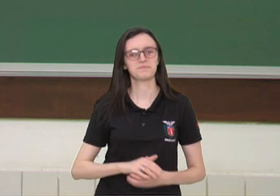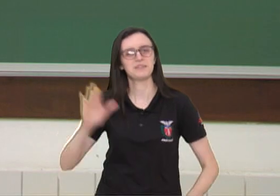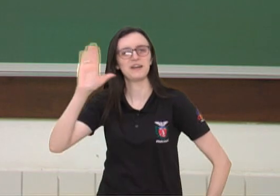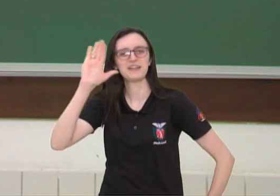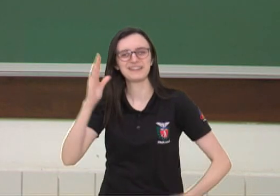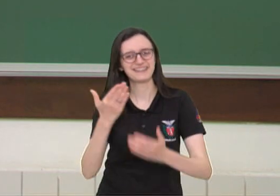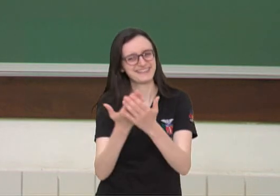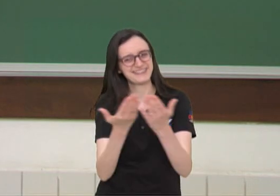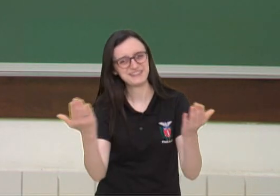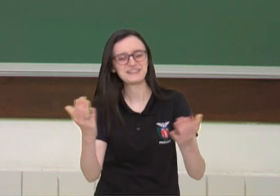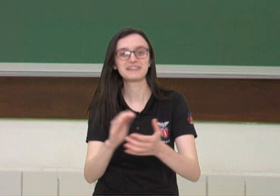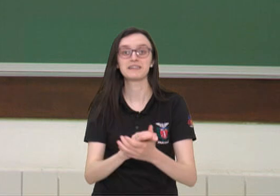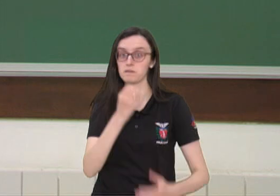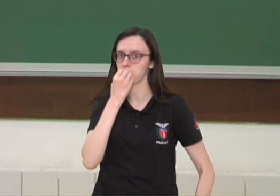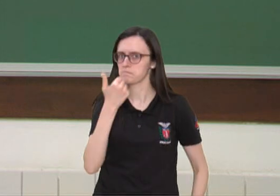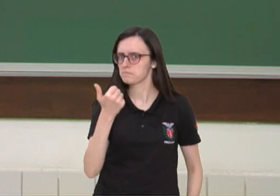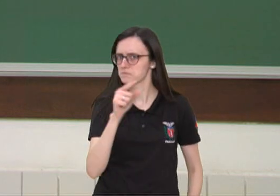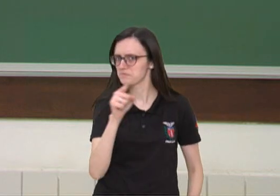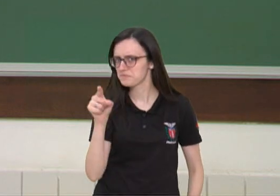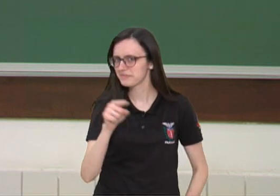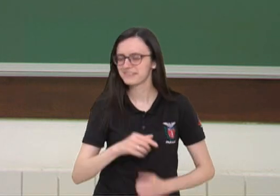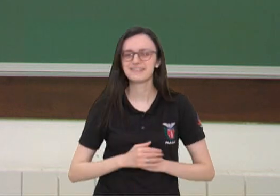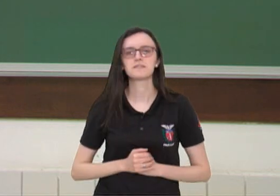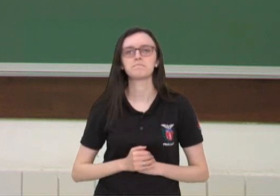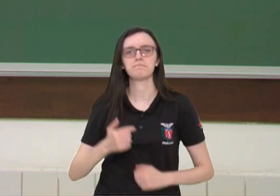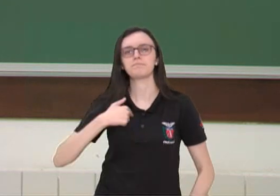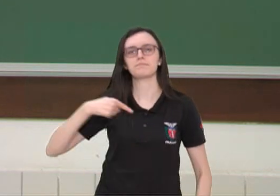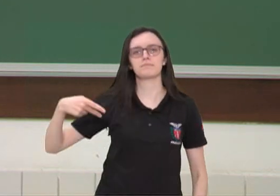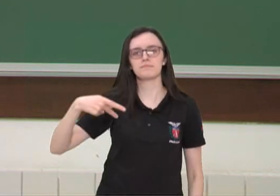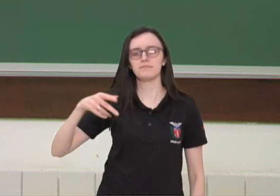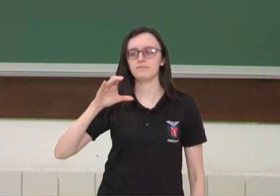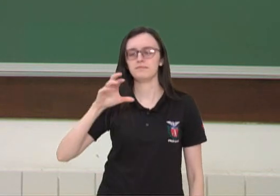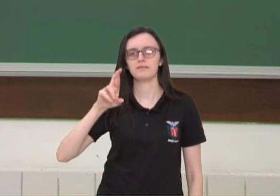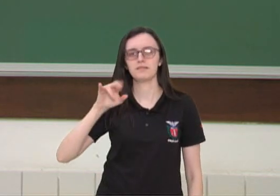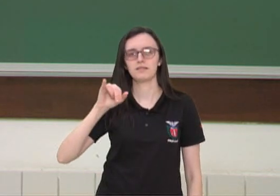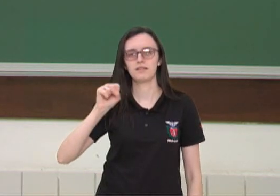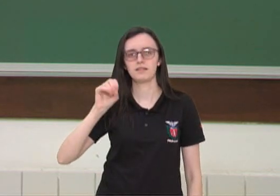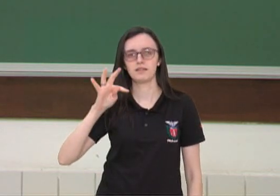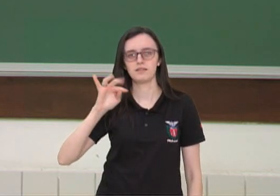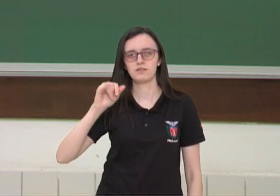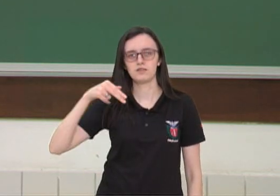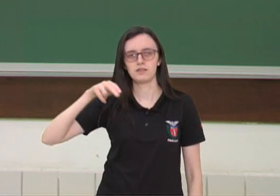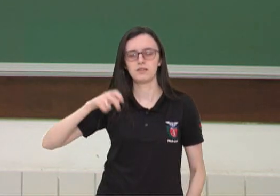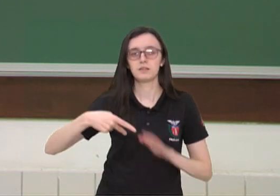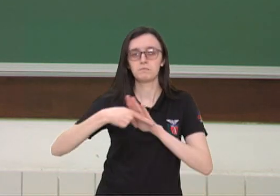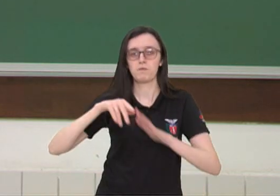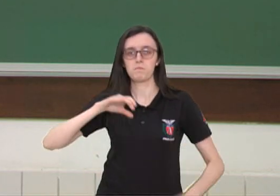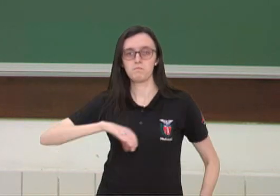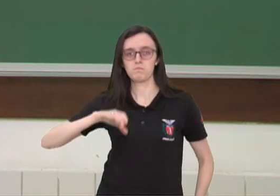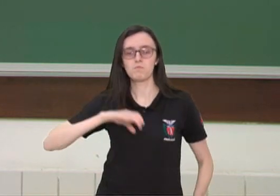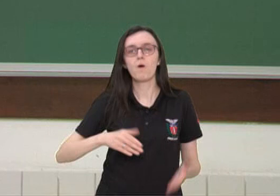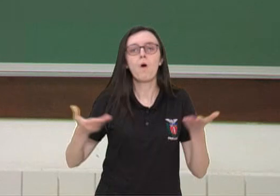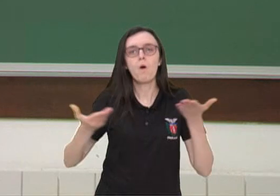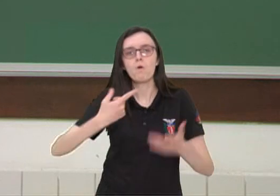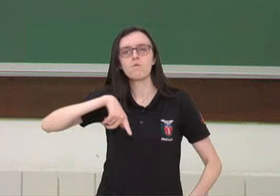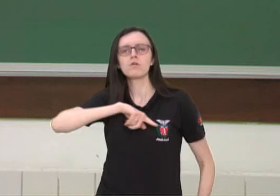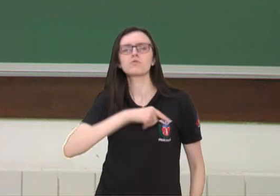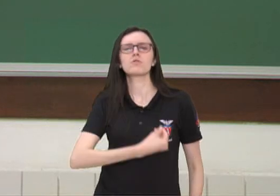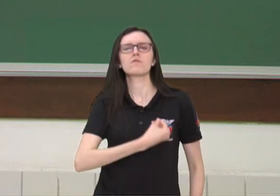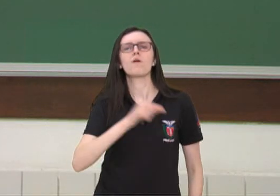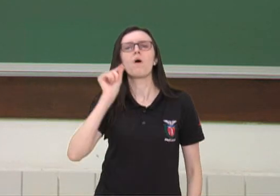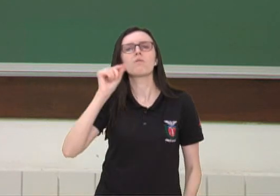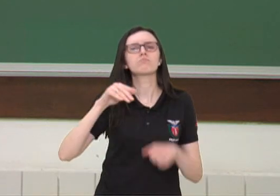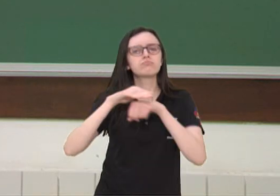Olá, galera! Tudo bem com vocês? Eu sou a professora Cristiane, de Língua Portuguesa, e hoje estamos aqui